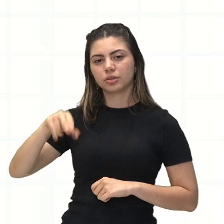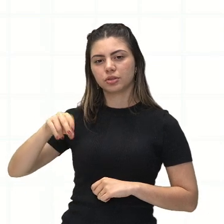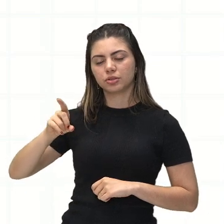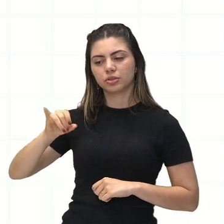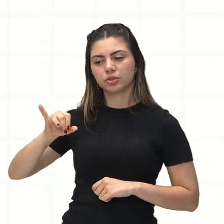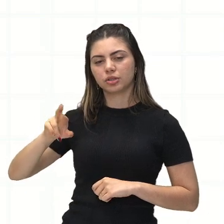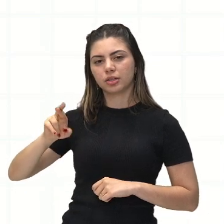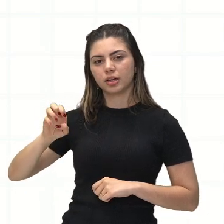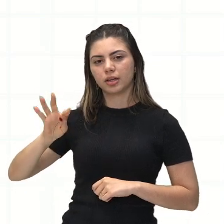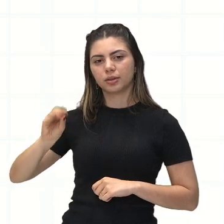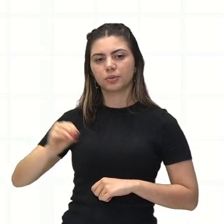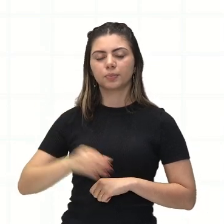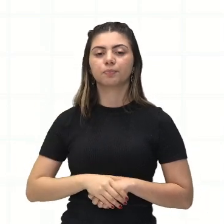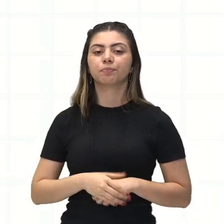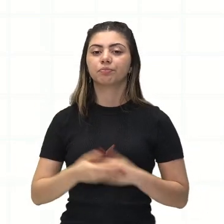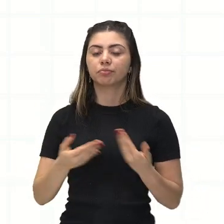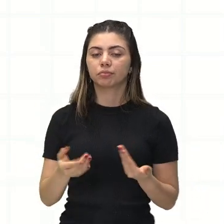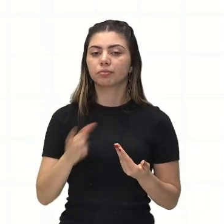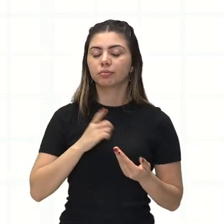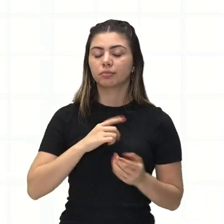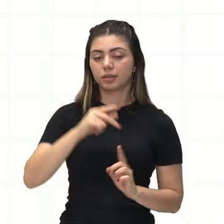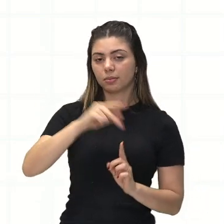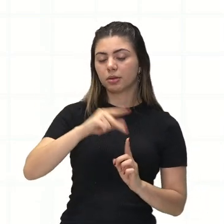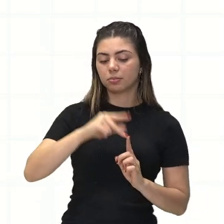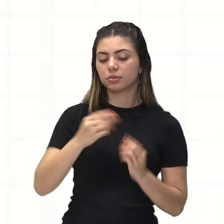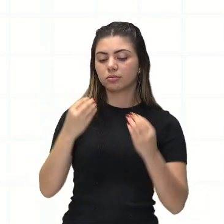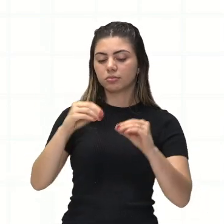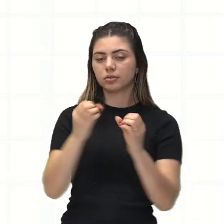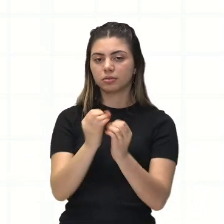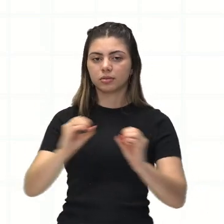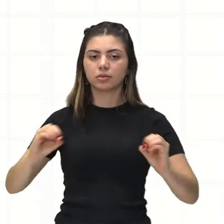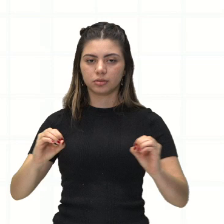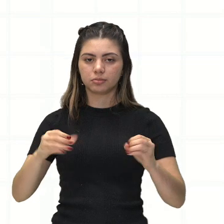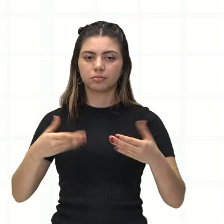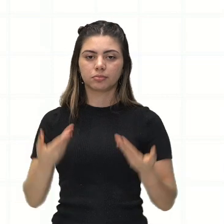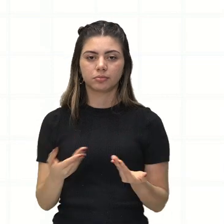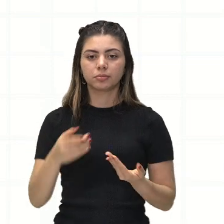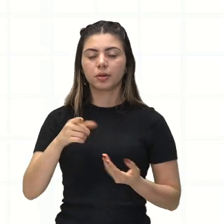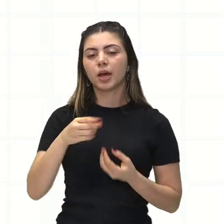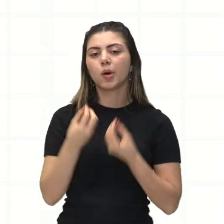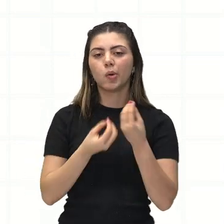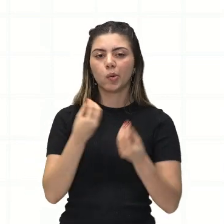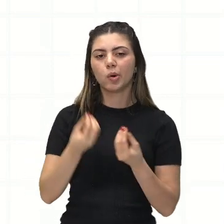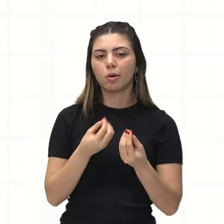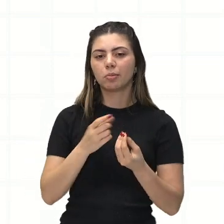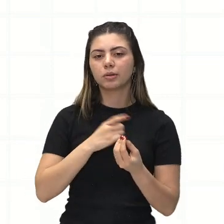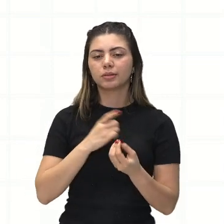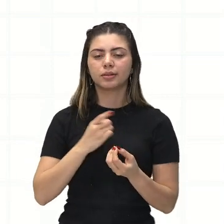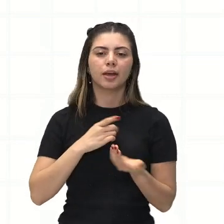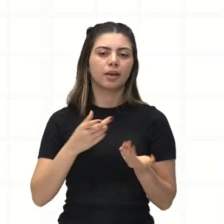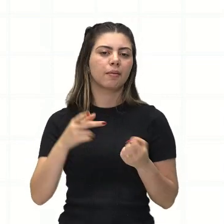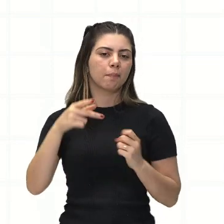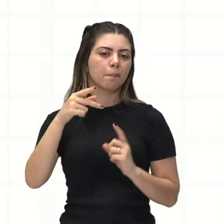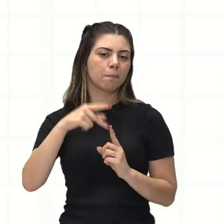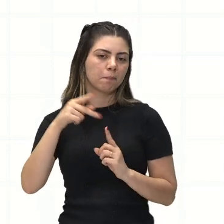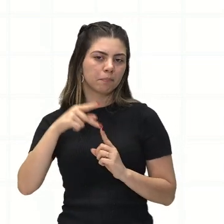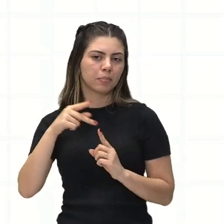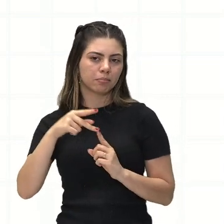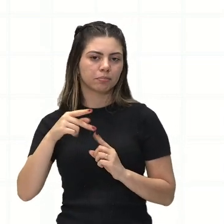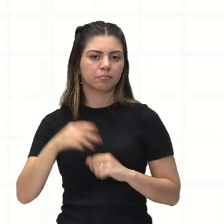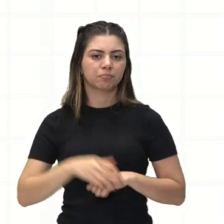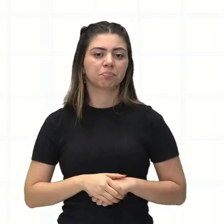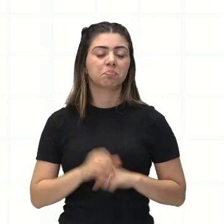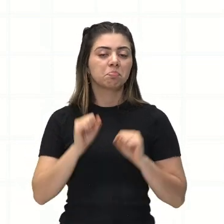preposição. Então, acompanhado de preposição, geralmente o objeto indireto é introduzido por uma preposição. E essas